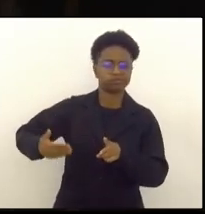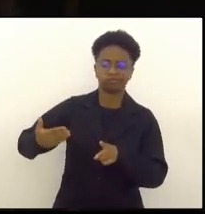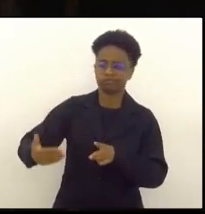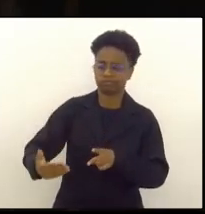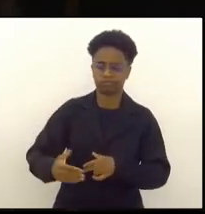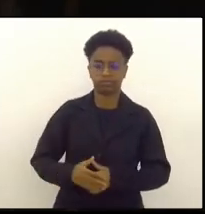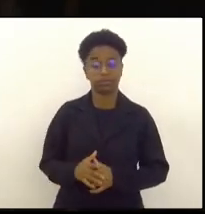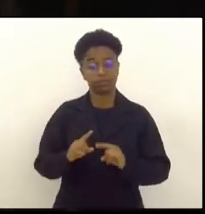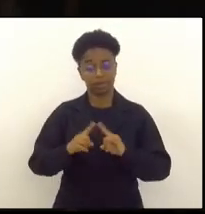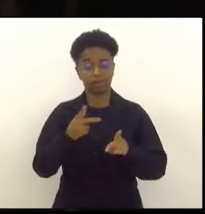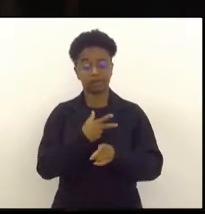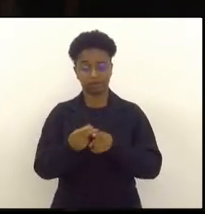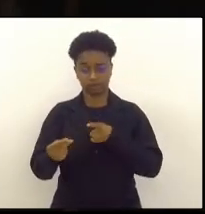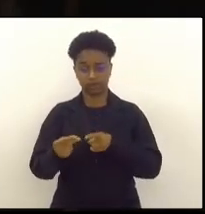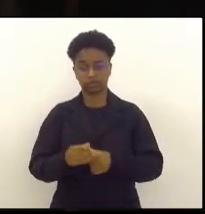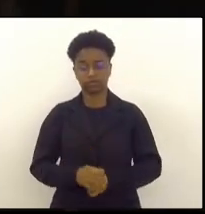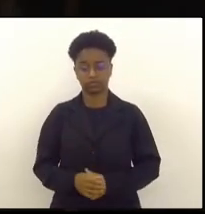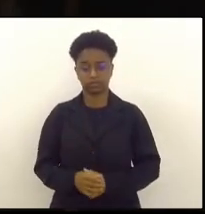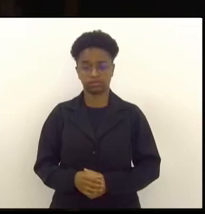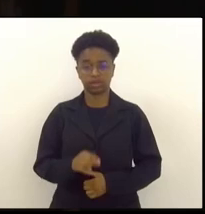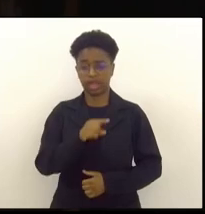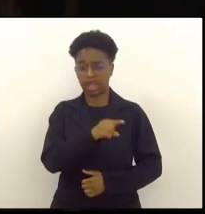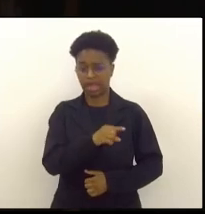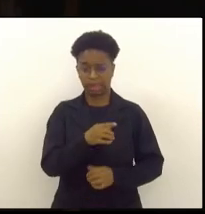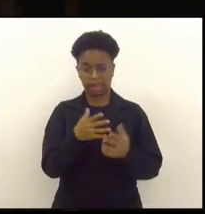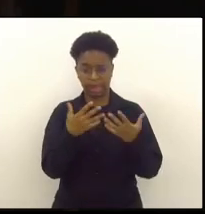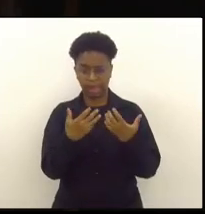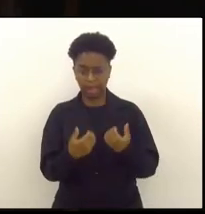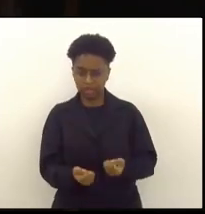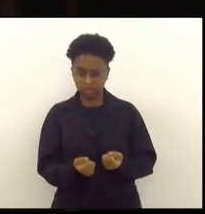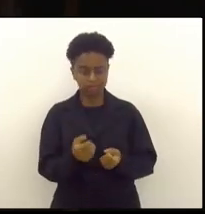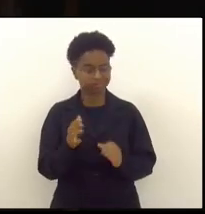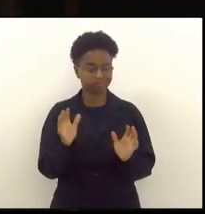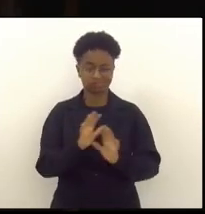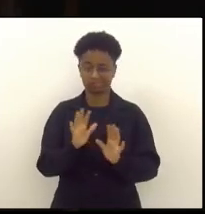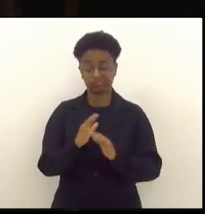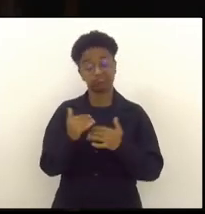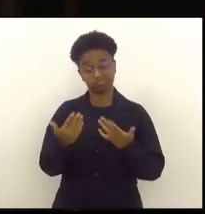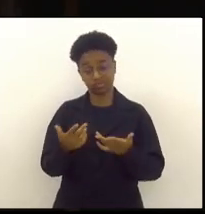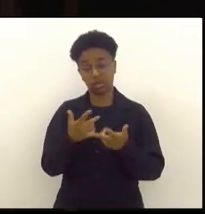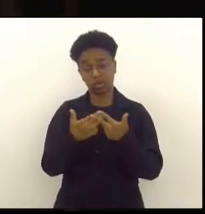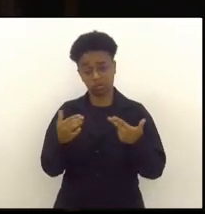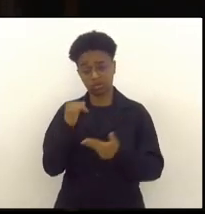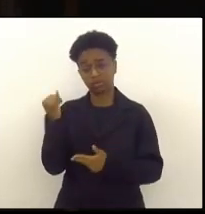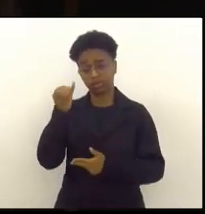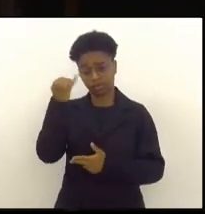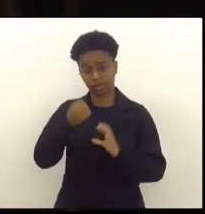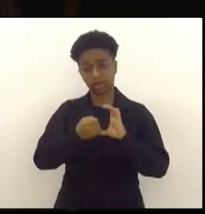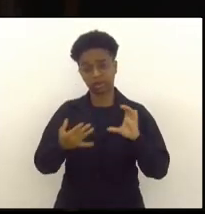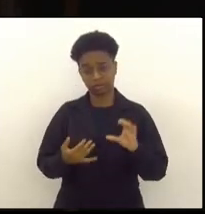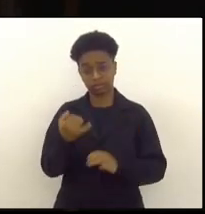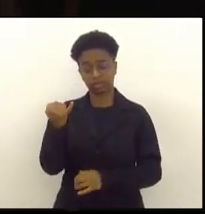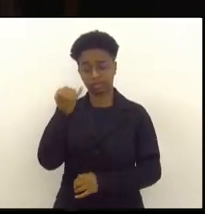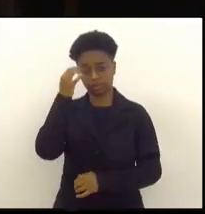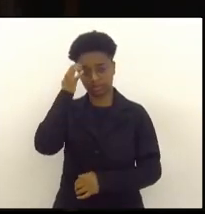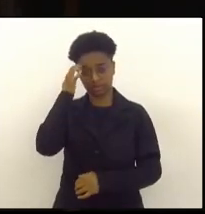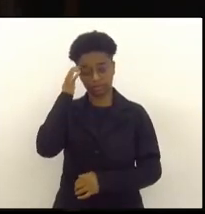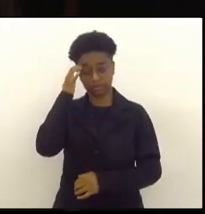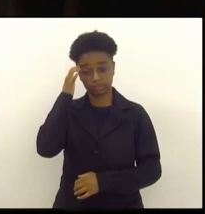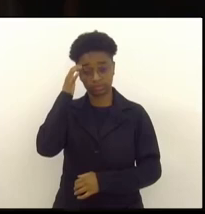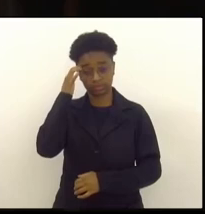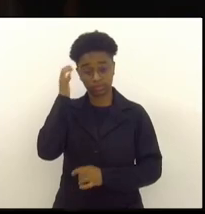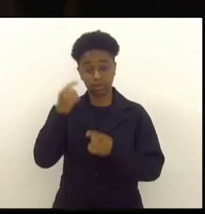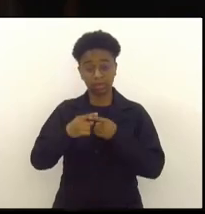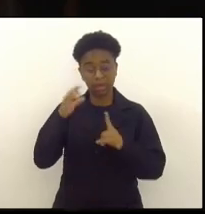pênalti e ganhou. Ela não cedeu. Esse é um traço importante para ser do Ministério Público. Pressão